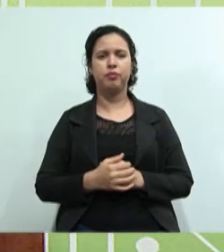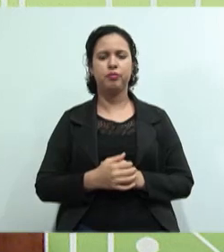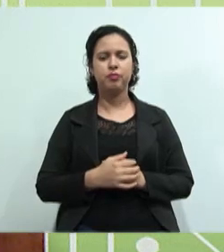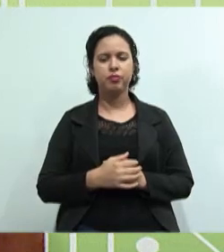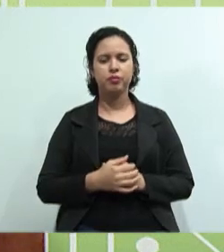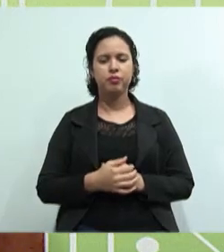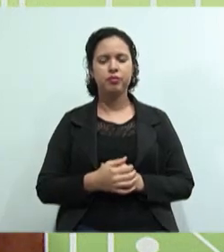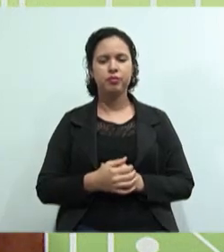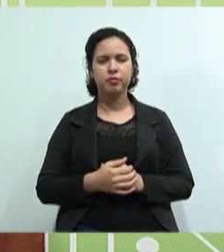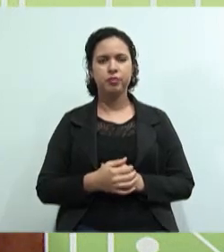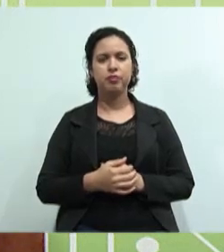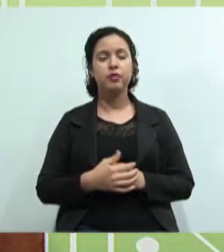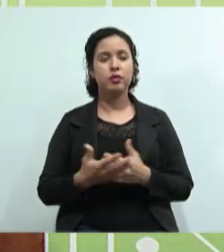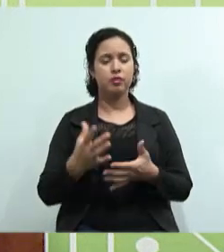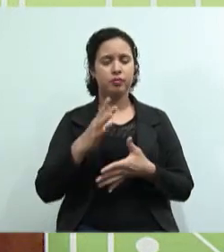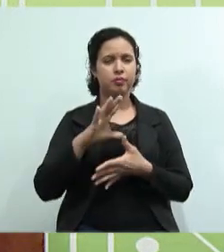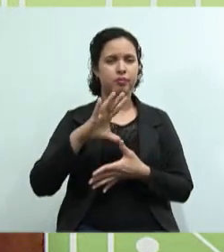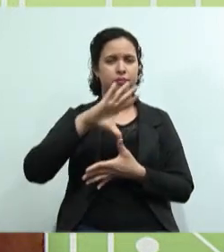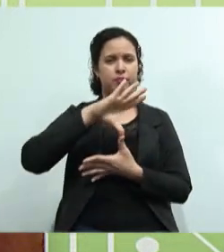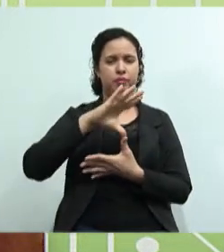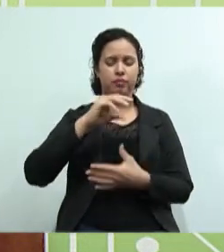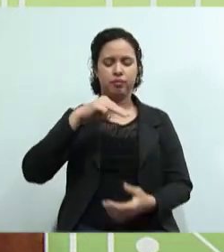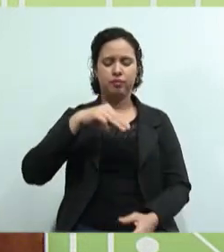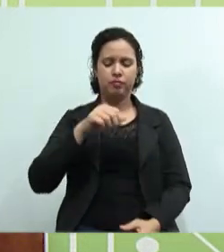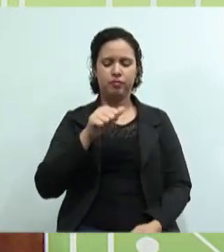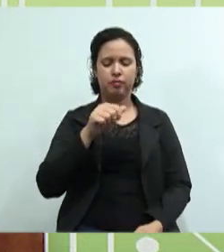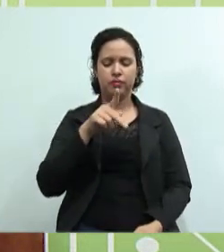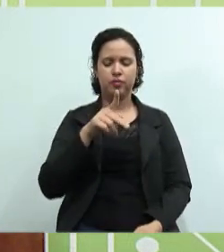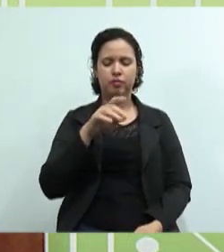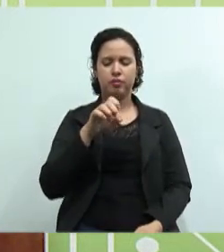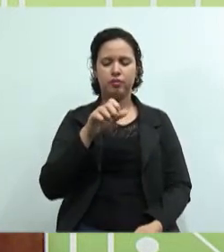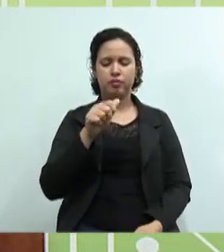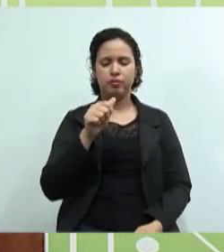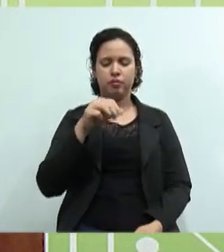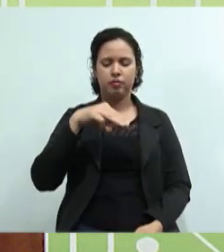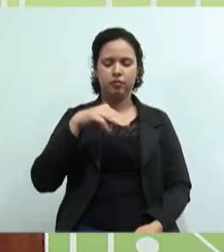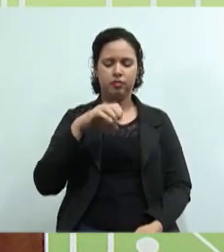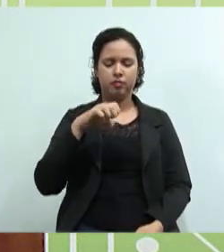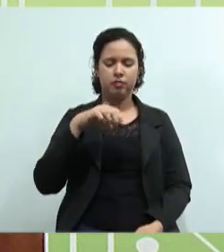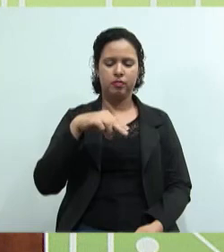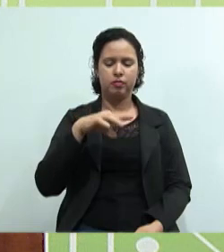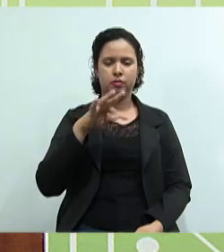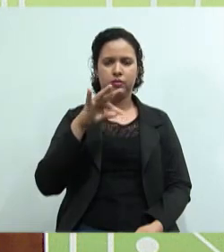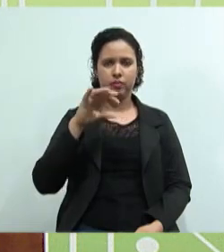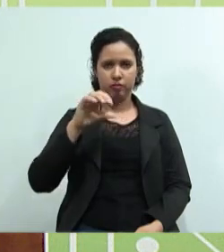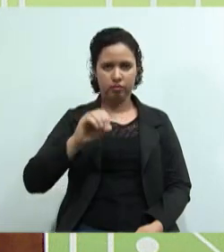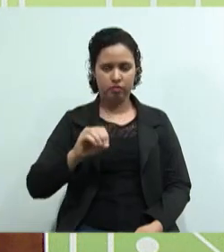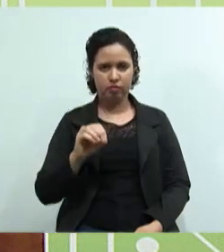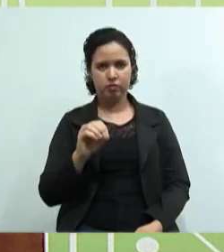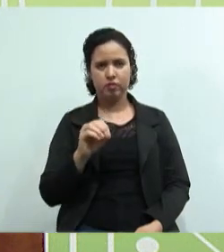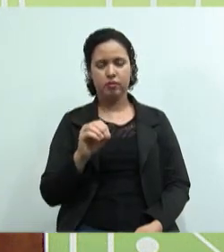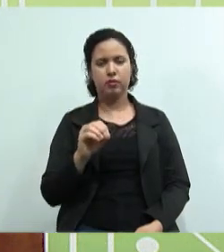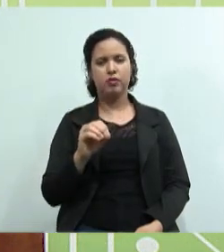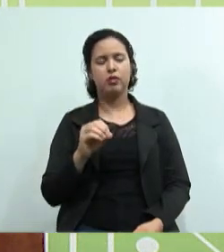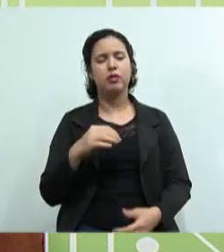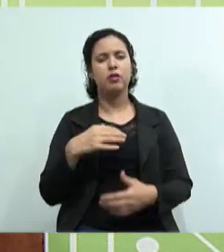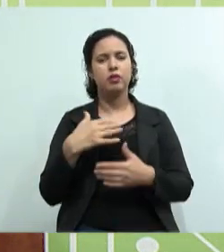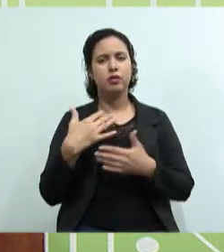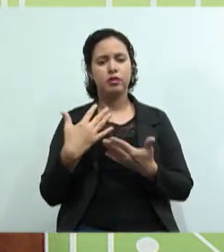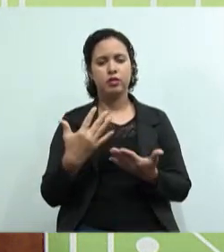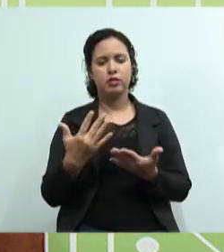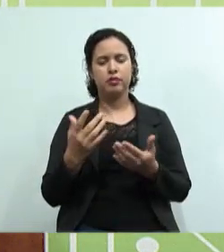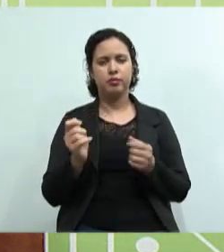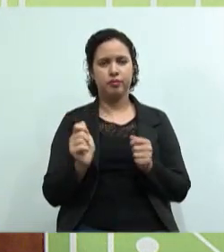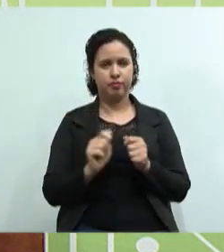alunos. Então, o mapeamento. Então, eu sei que muitos alunos, além de construir a receita do doce, o que